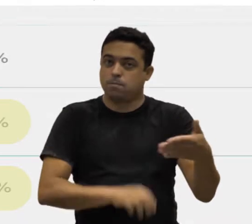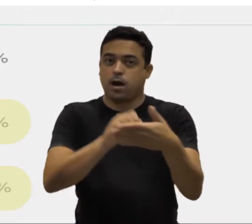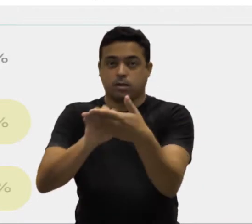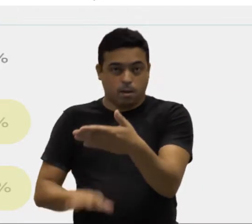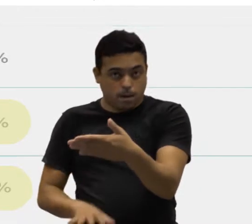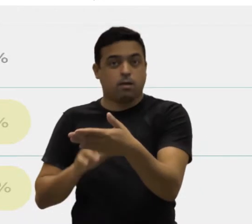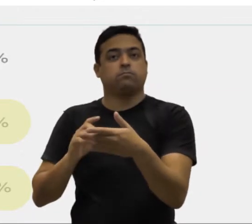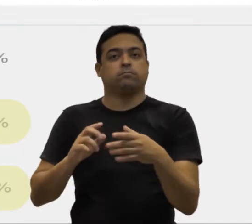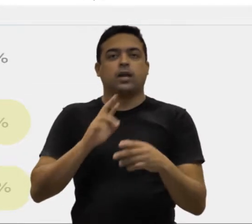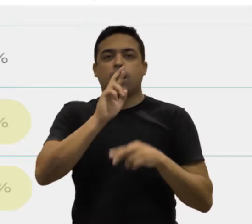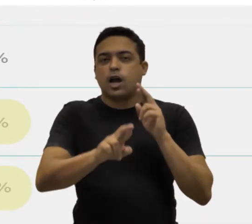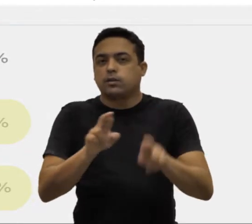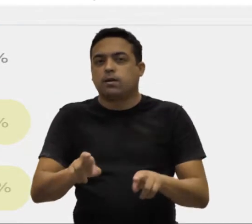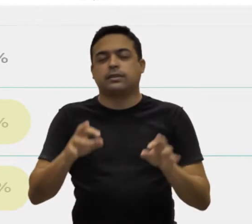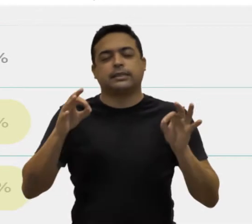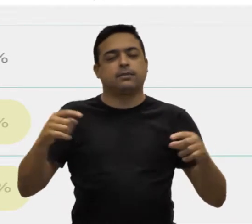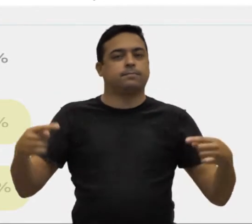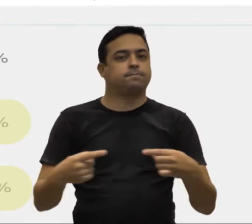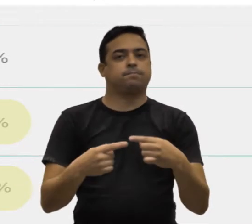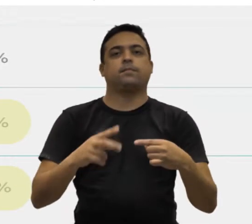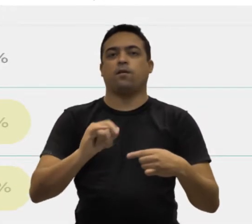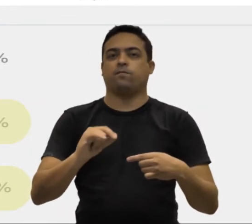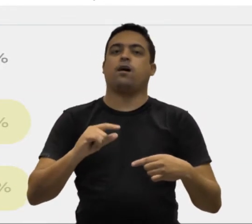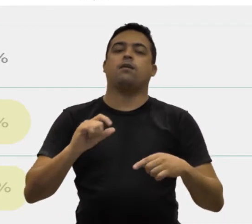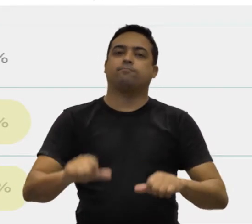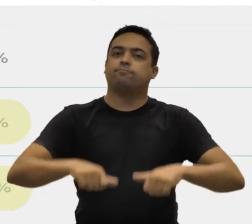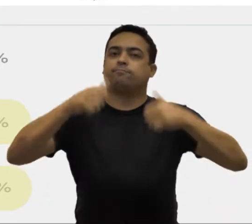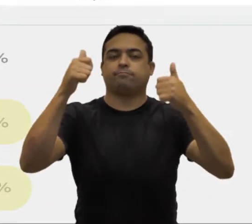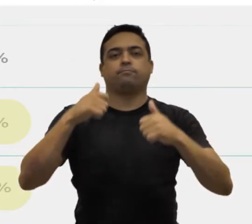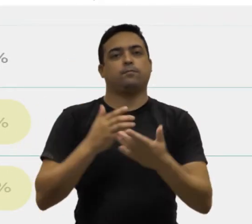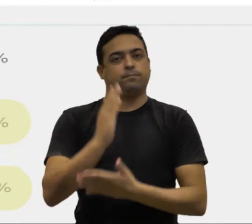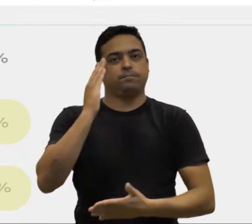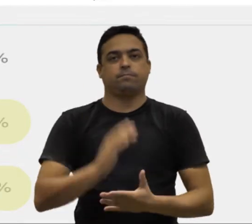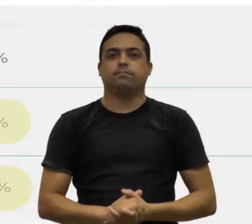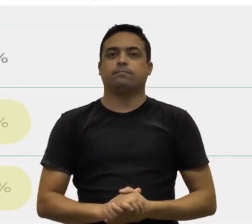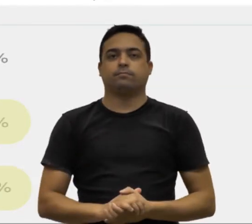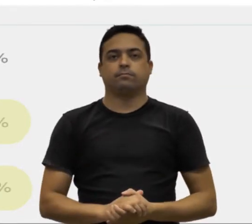nos trabalhos propostos serão, com certeza, a garantia do seu sucesso.